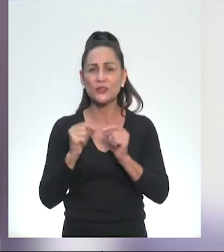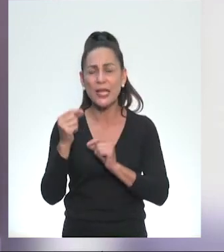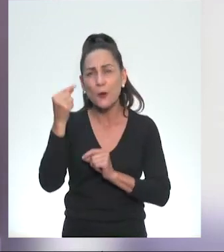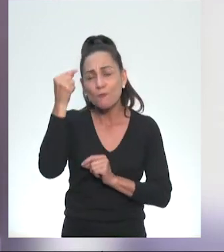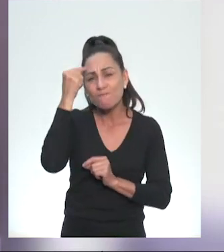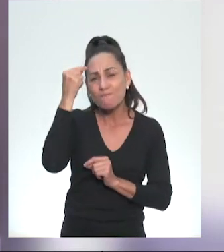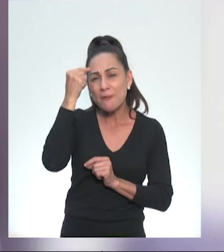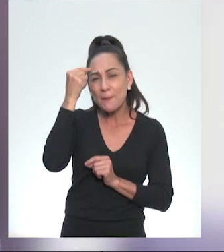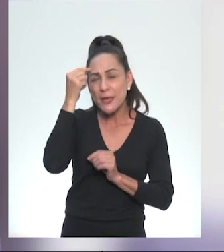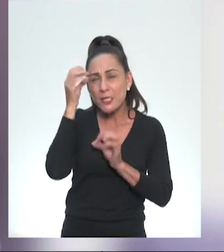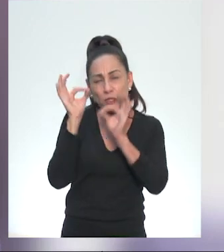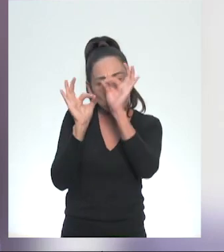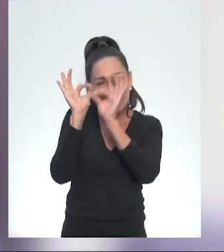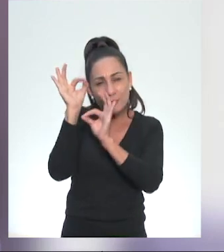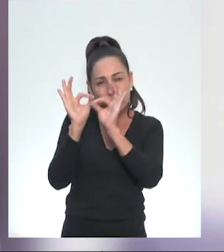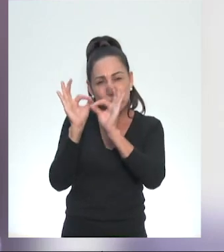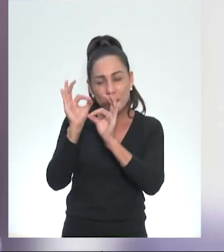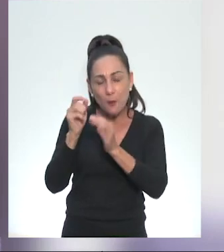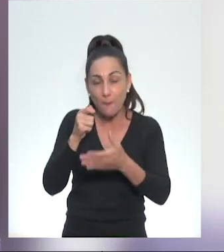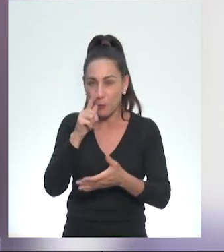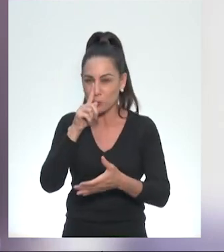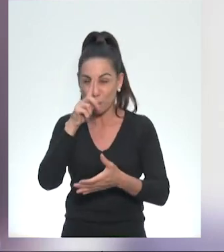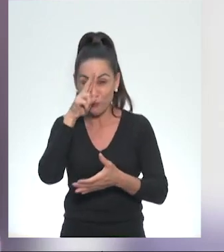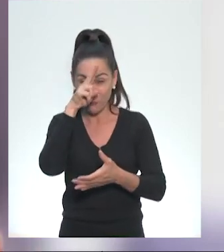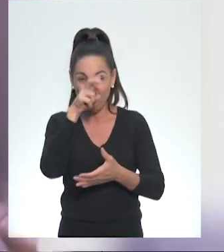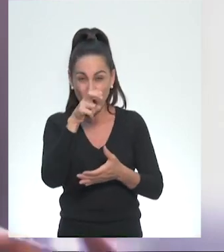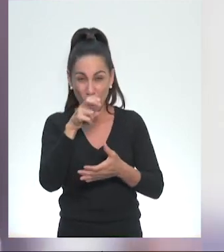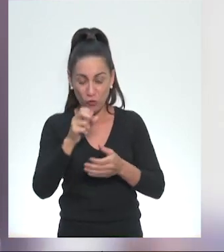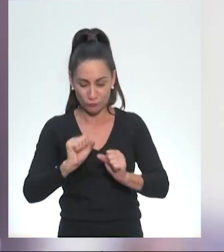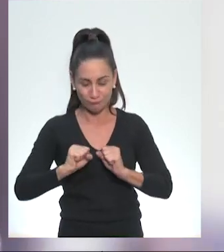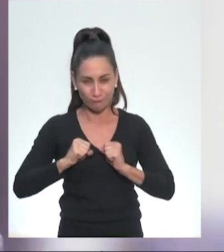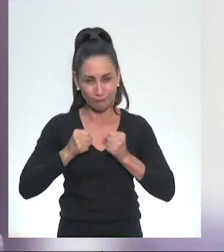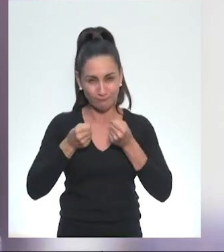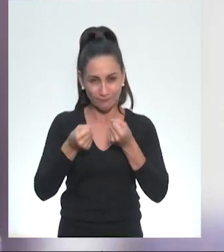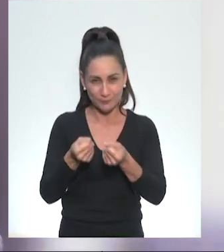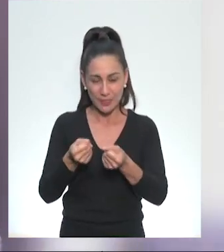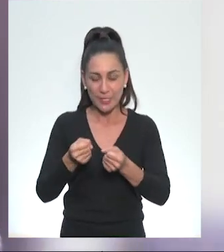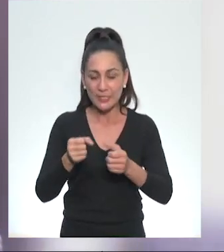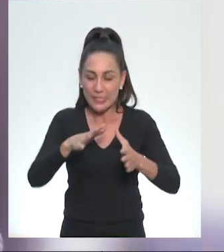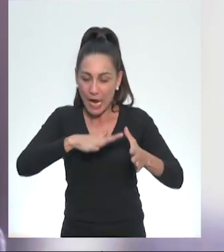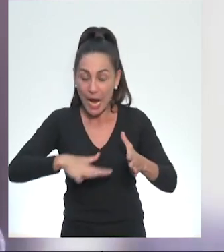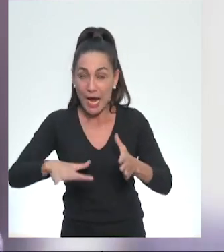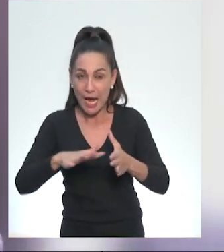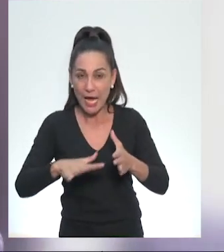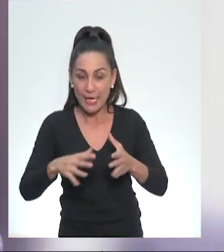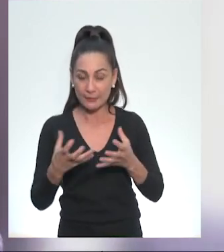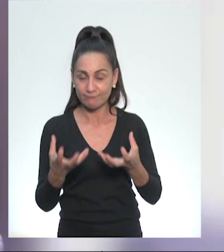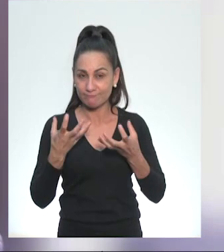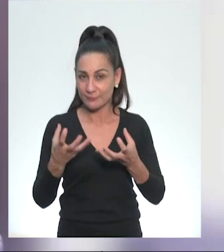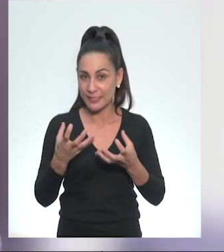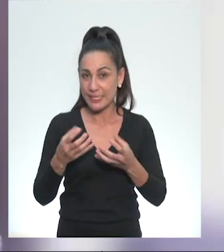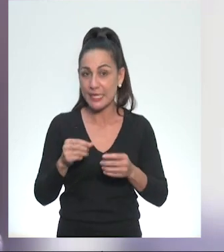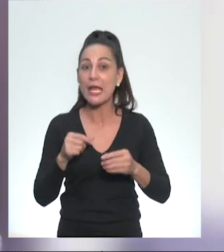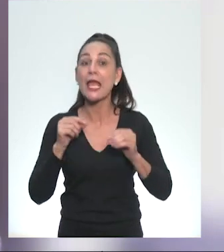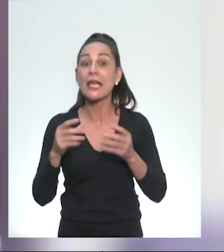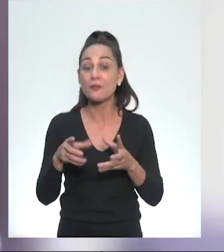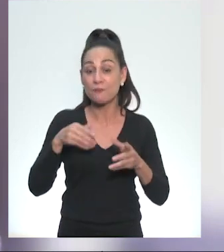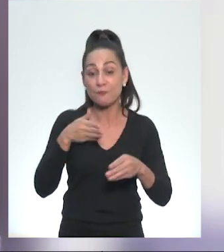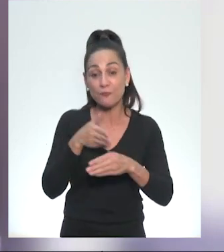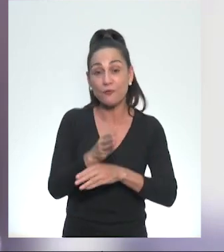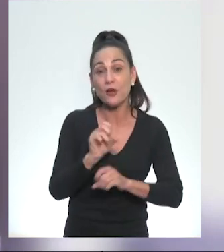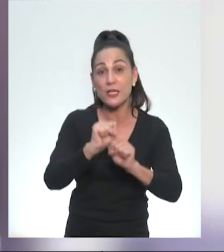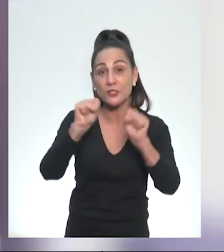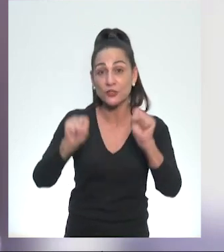mente estratégica muito forte e por isso que ele queria ocupar espaços, né? E aí ele acabou se apropriando da